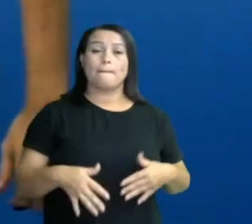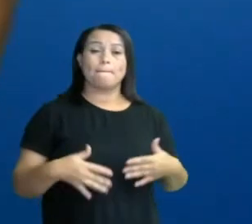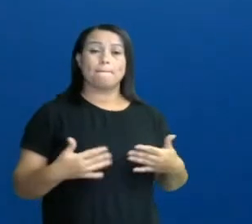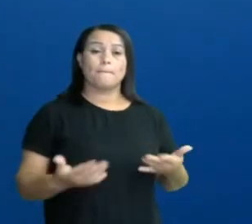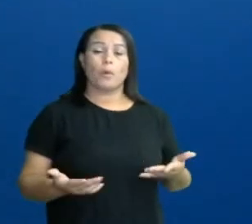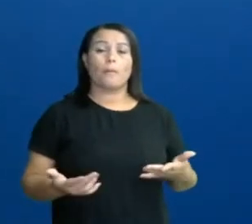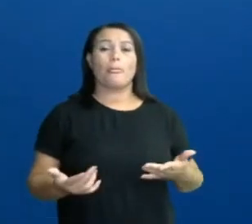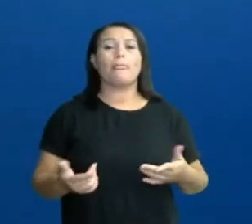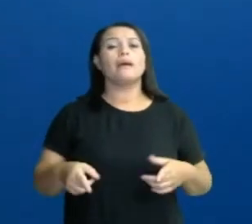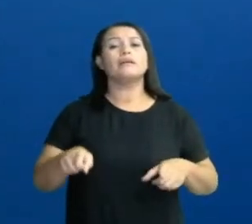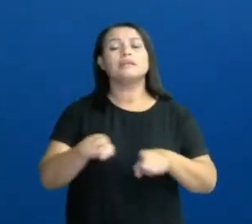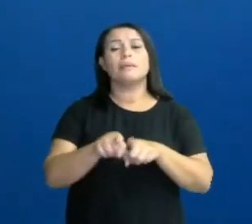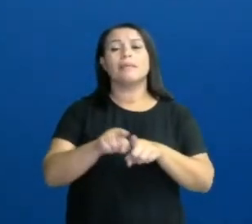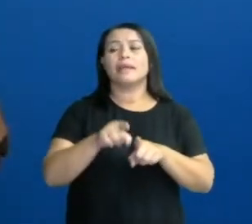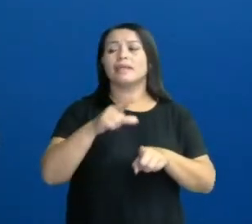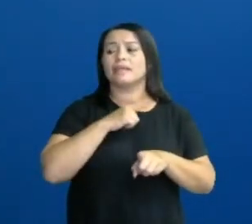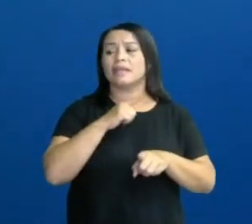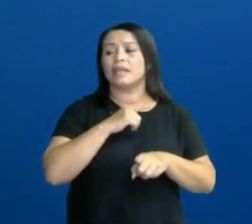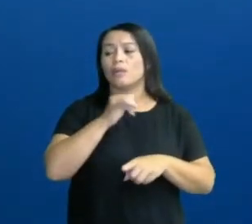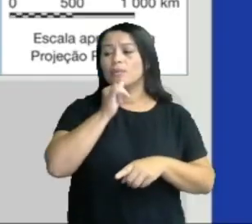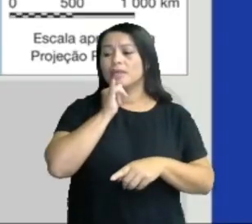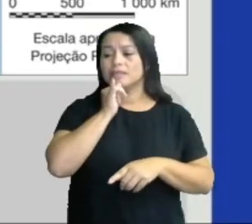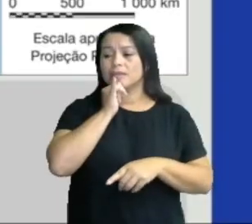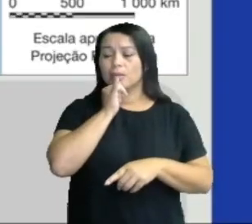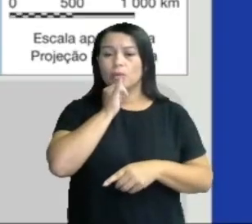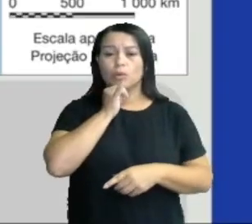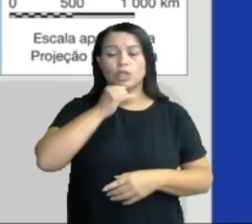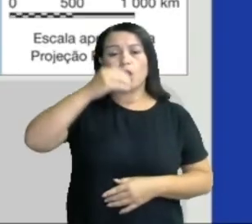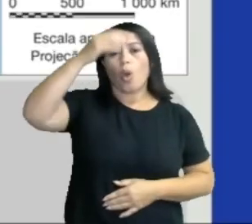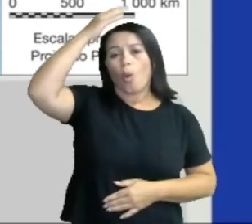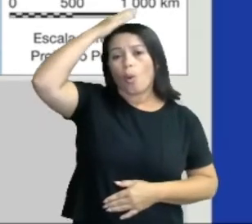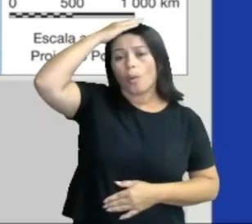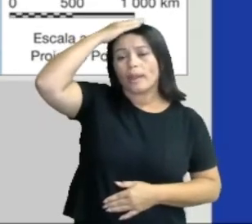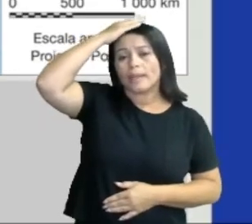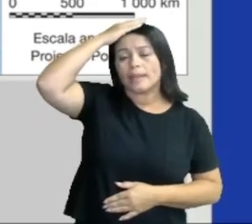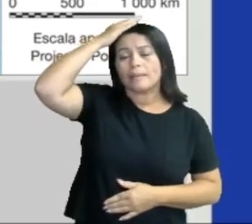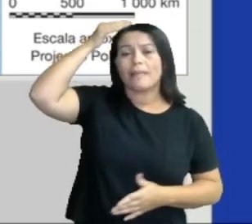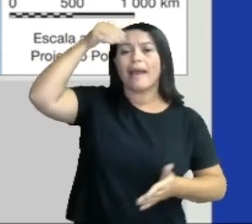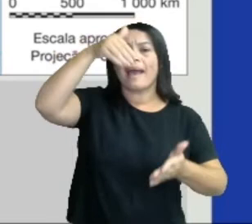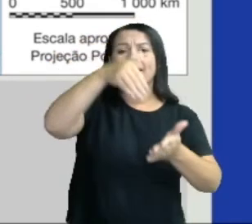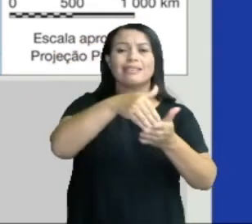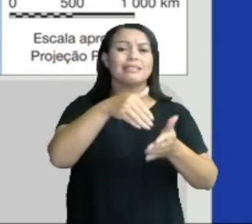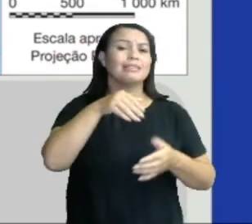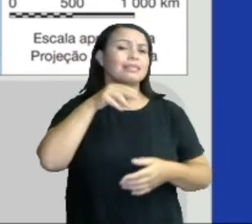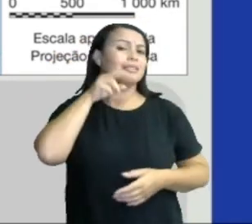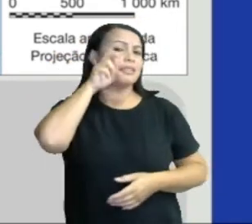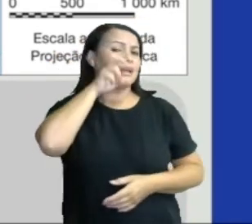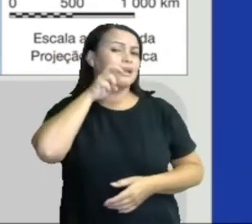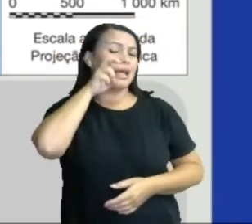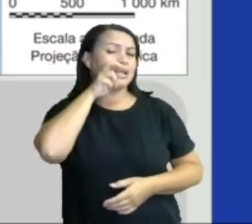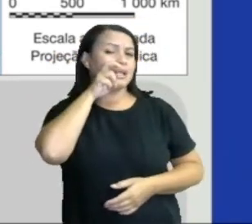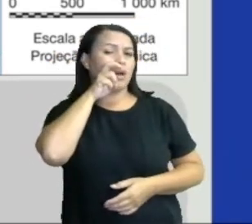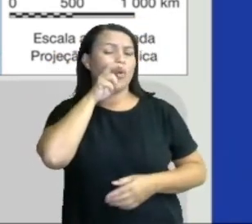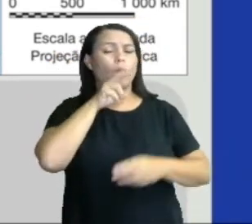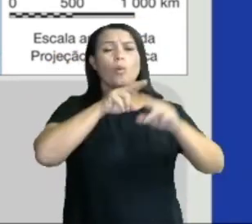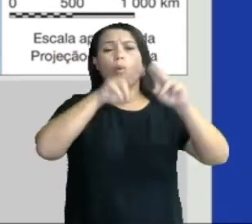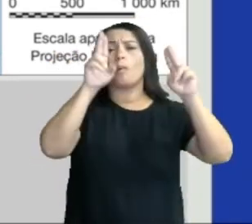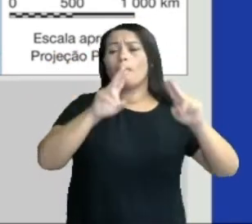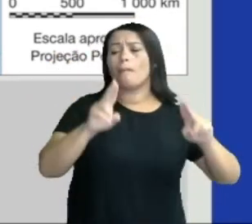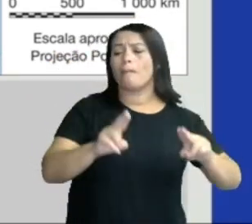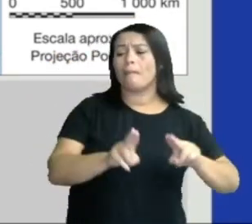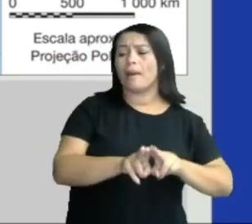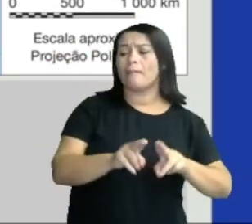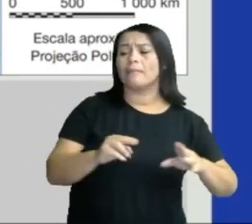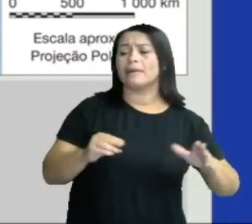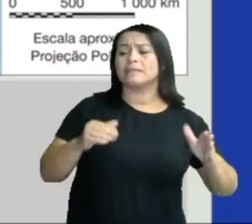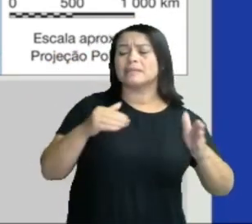e aí eu trouxe um exemplo, né? De Curitiba até Natal, nesse mapa de escala de 1 para